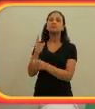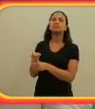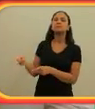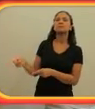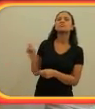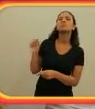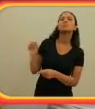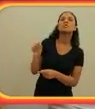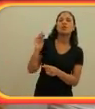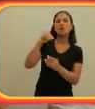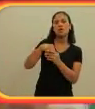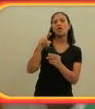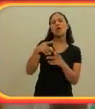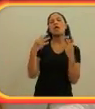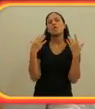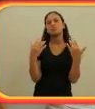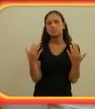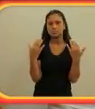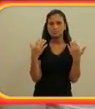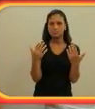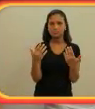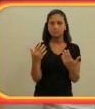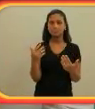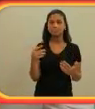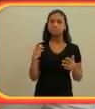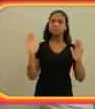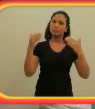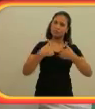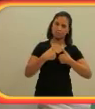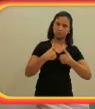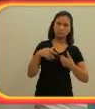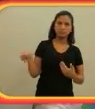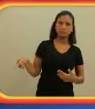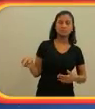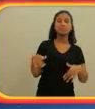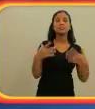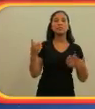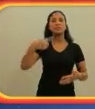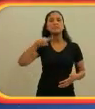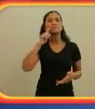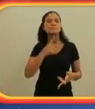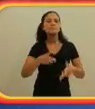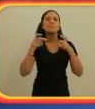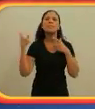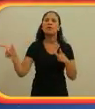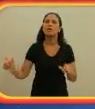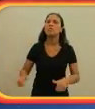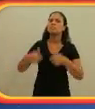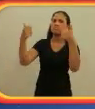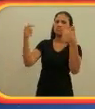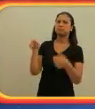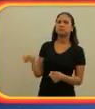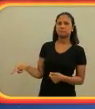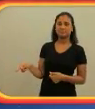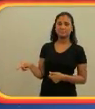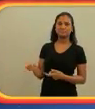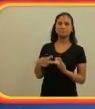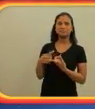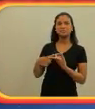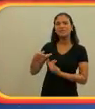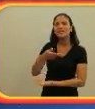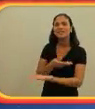4 anos, ele foi diagnosticado com o transtorno do espectro autista. E assim, a gente percebe que ele